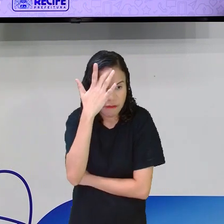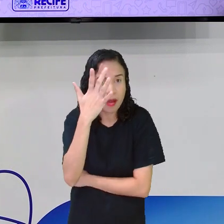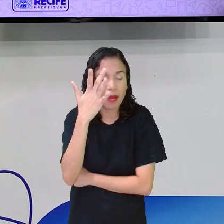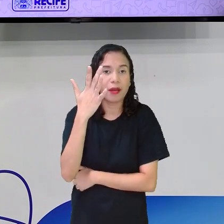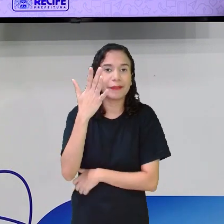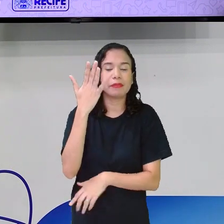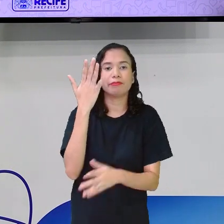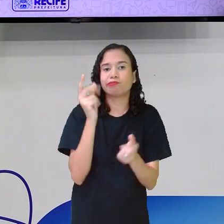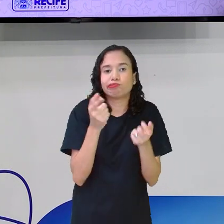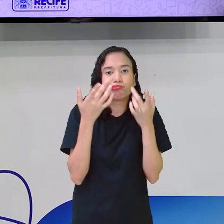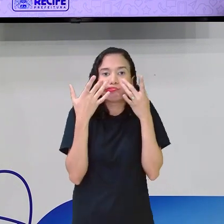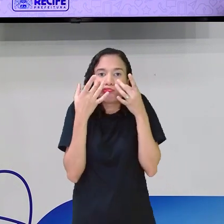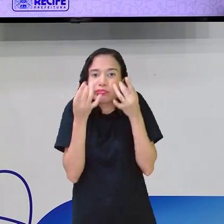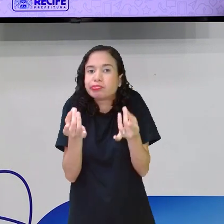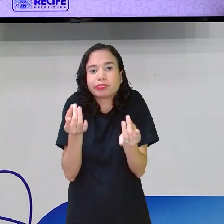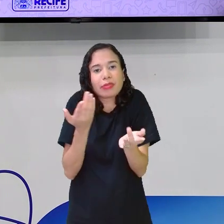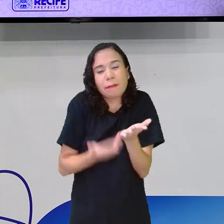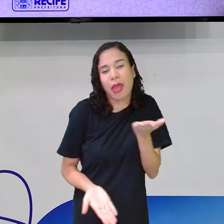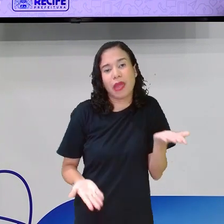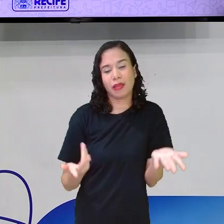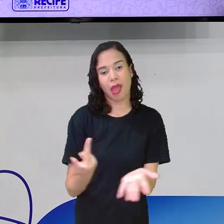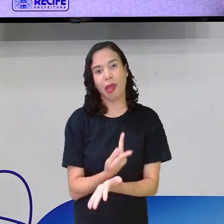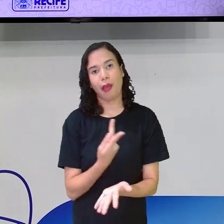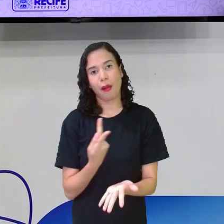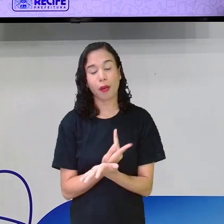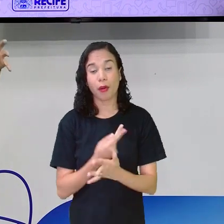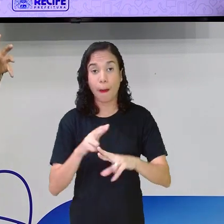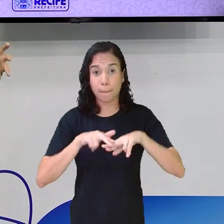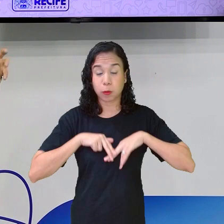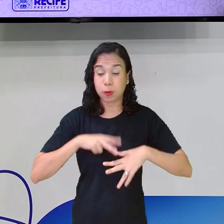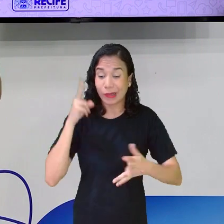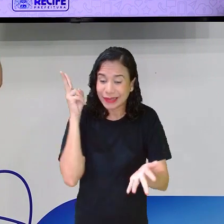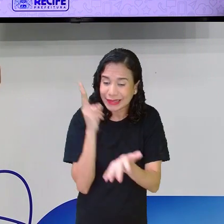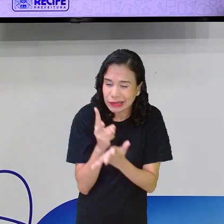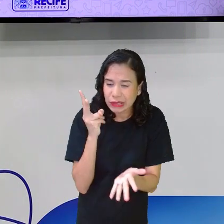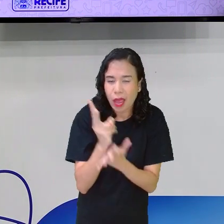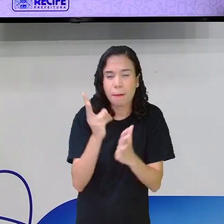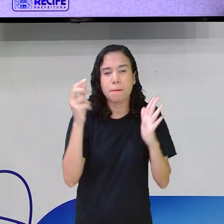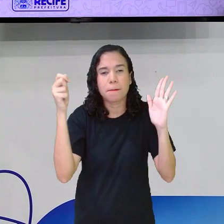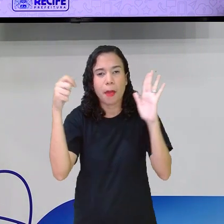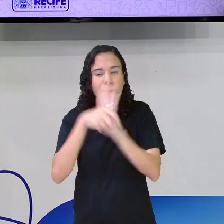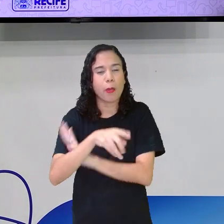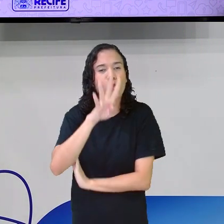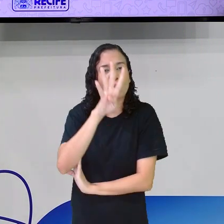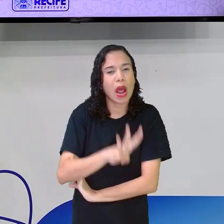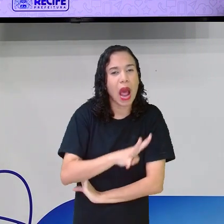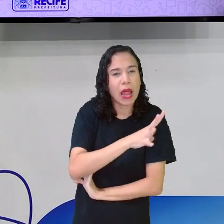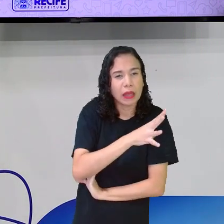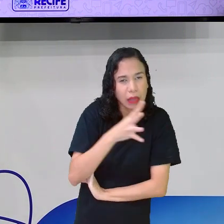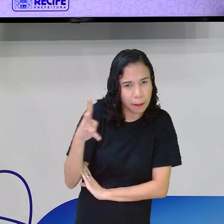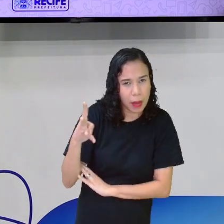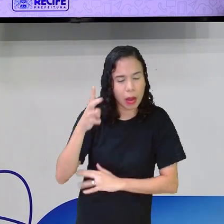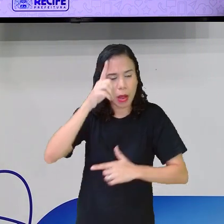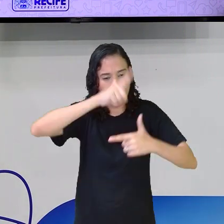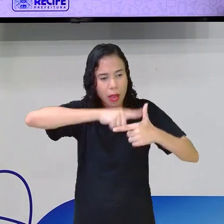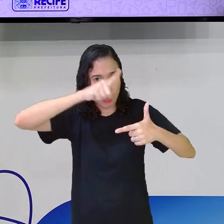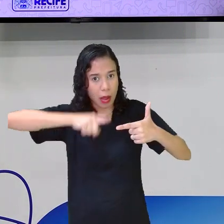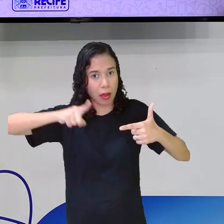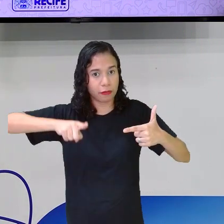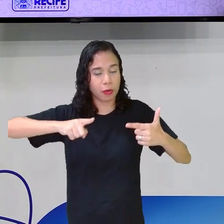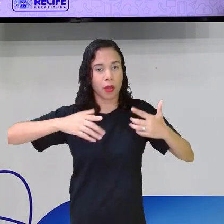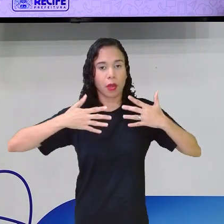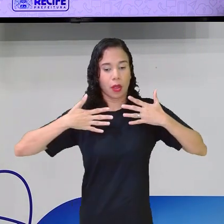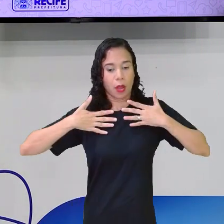e acaba errando. Então, quando tiver sempre questão de tabela e gráfico,